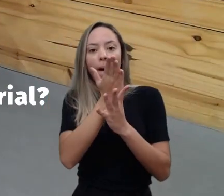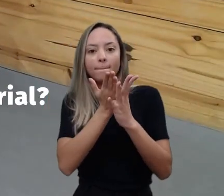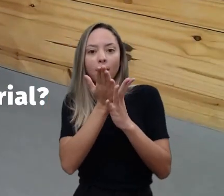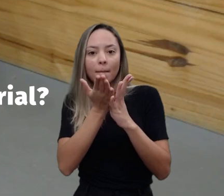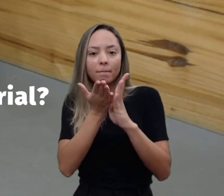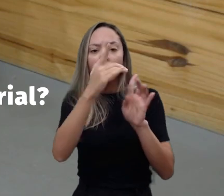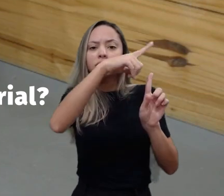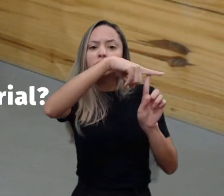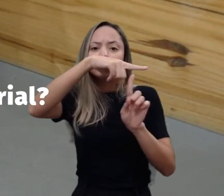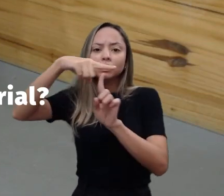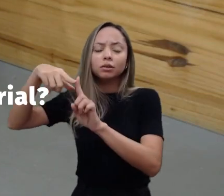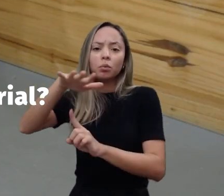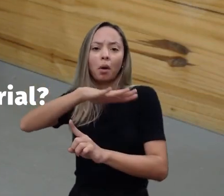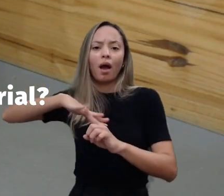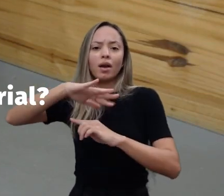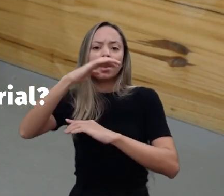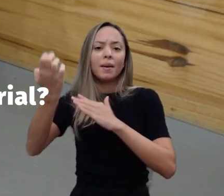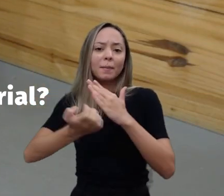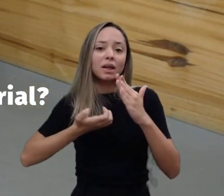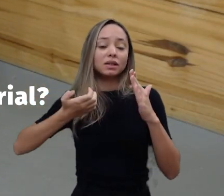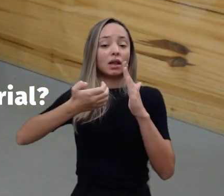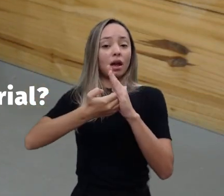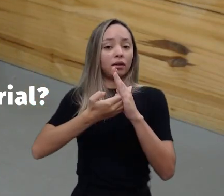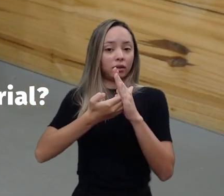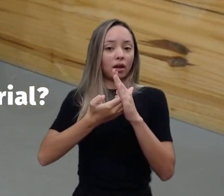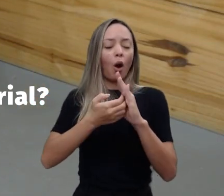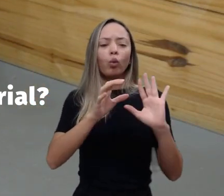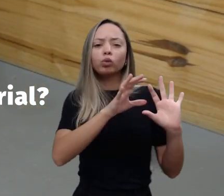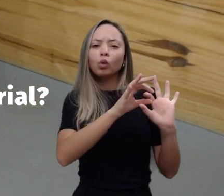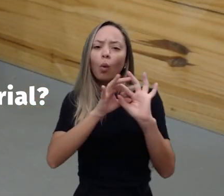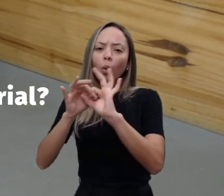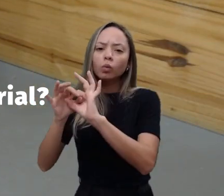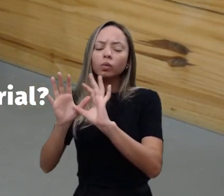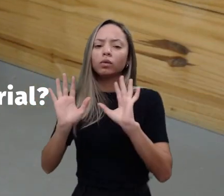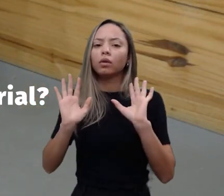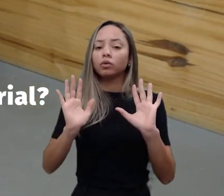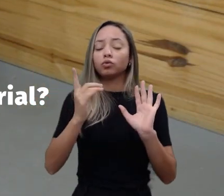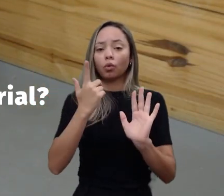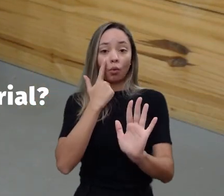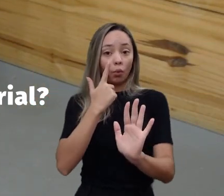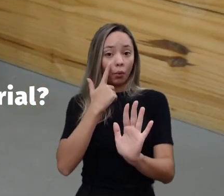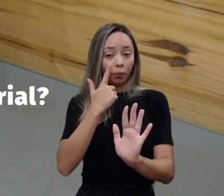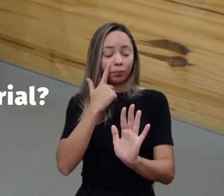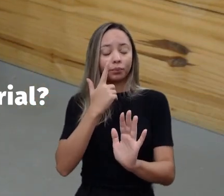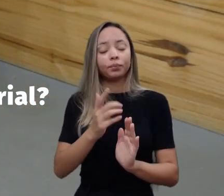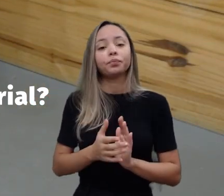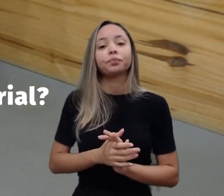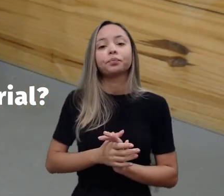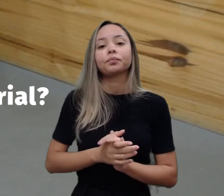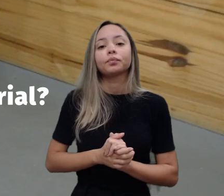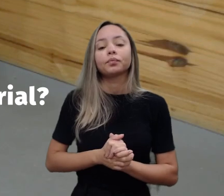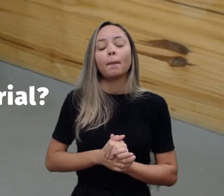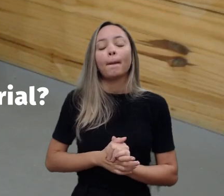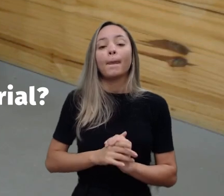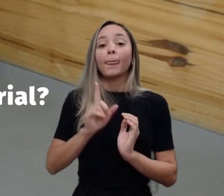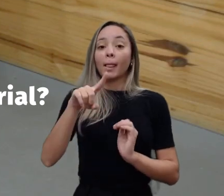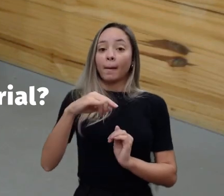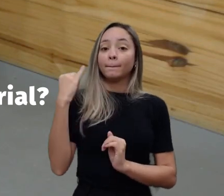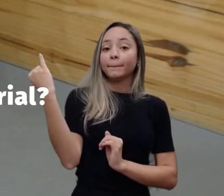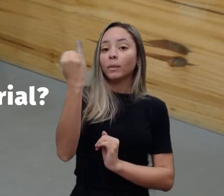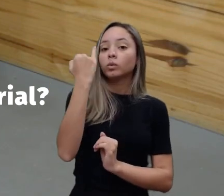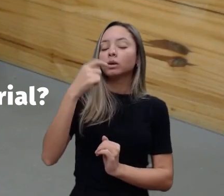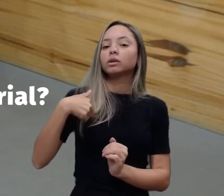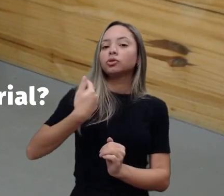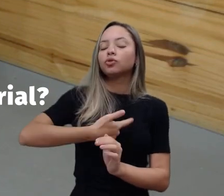diferentes tipos de atividade empresarial no contexto do direito empresarial? Então, professor Rafael, e os alunos, né? É